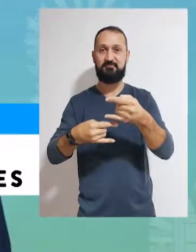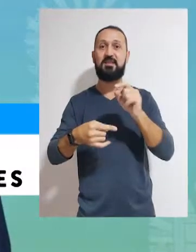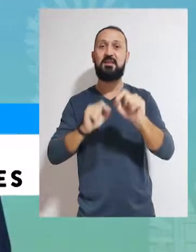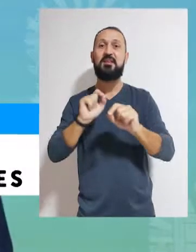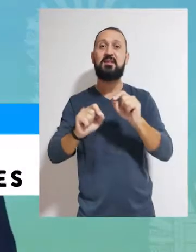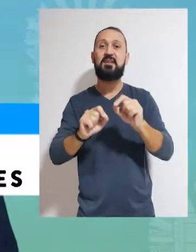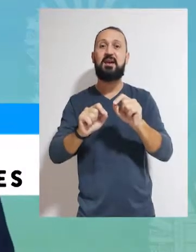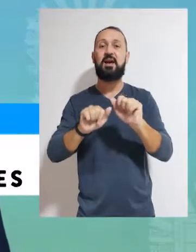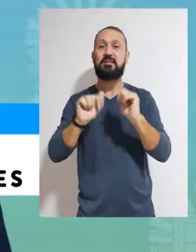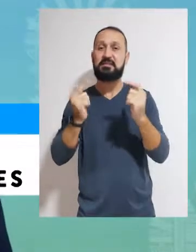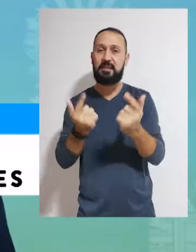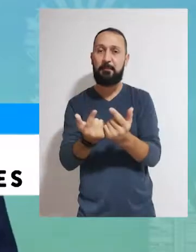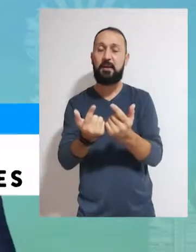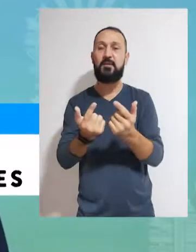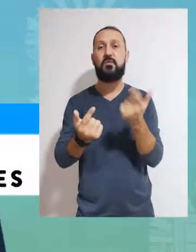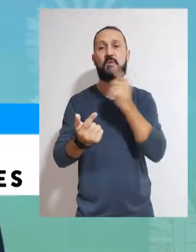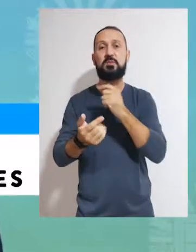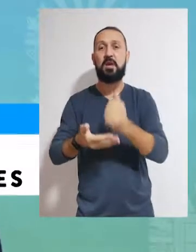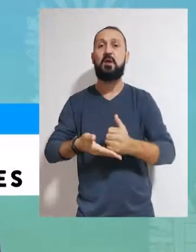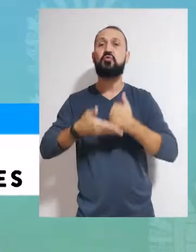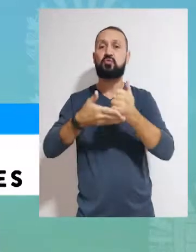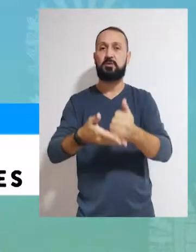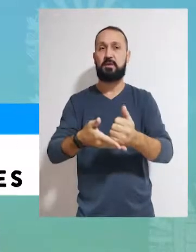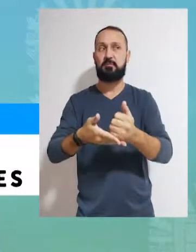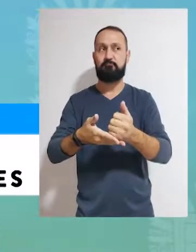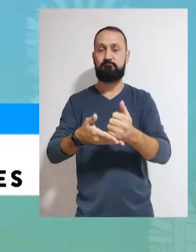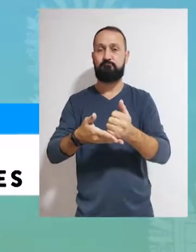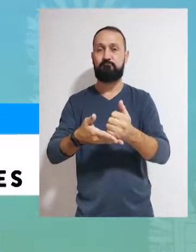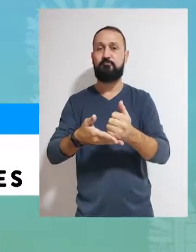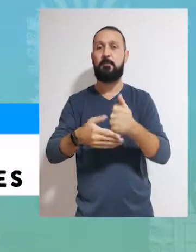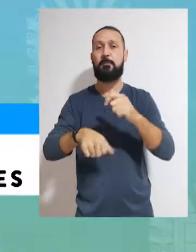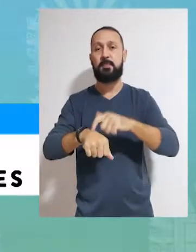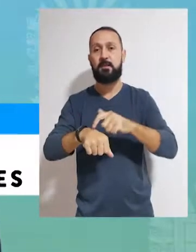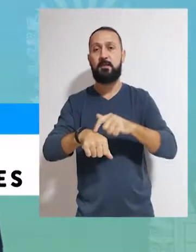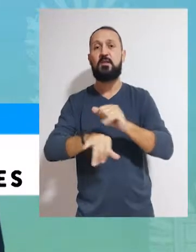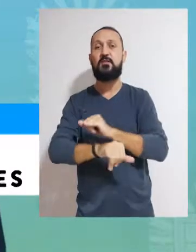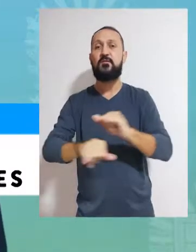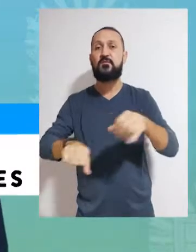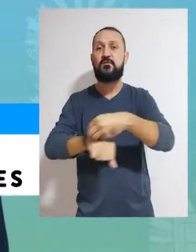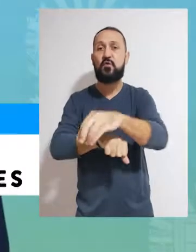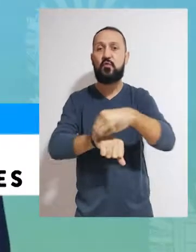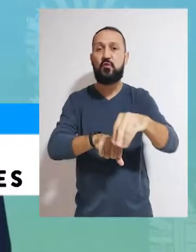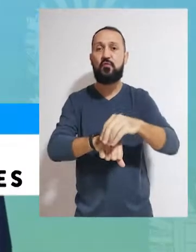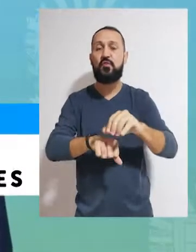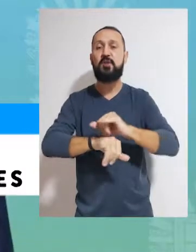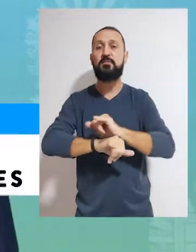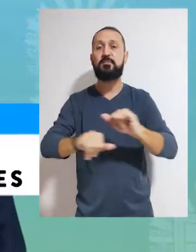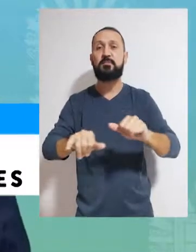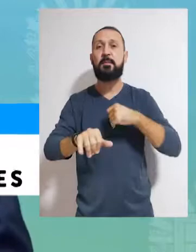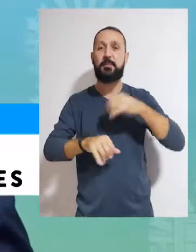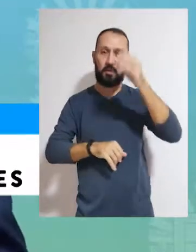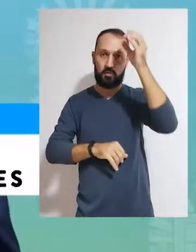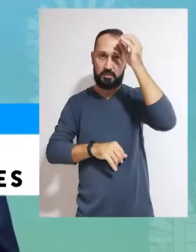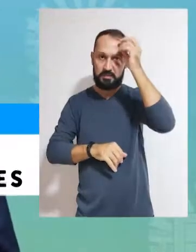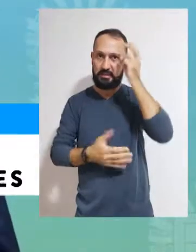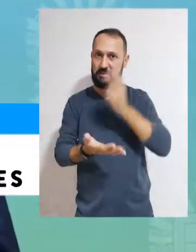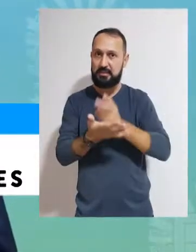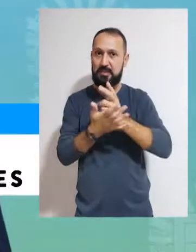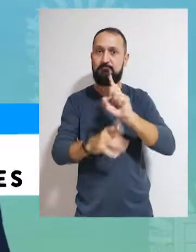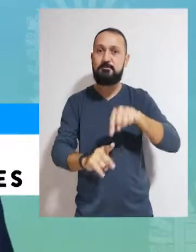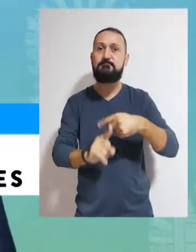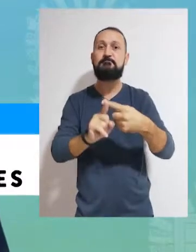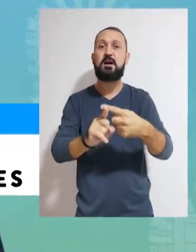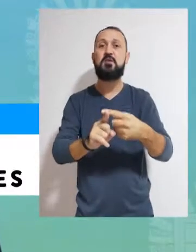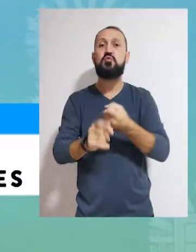e que a Assembleia Legislativa vai poder ajudar bastante na difusão de informações para conscientizar